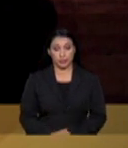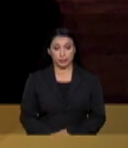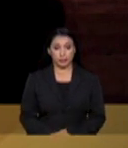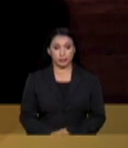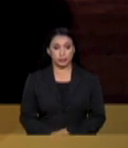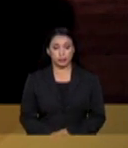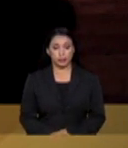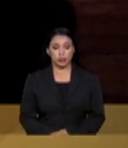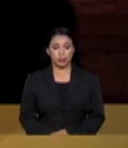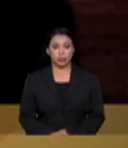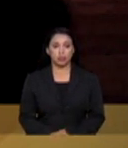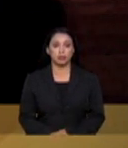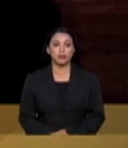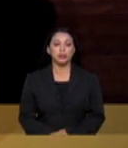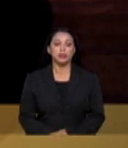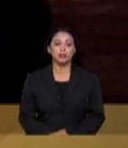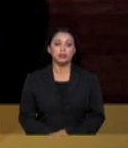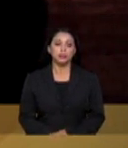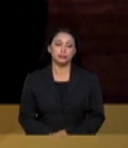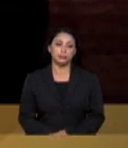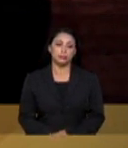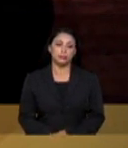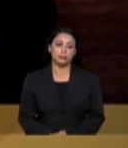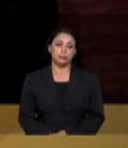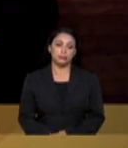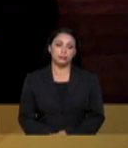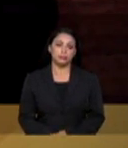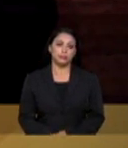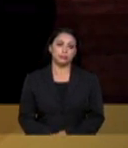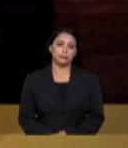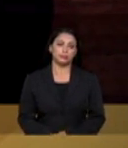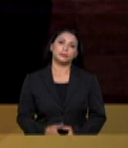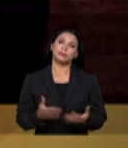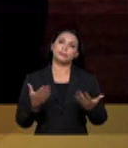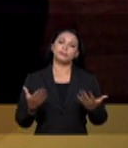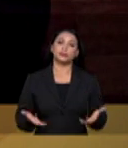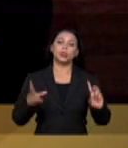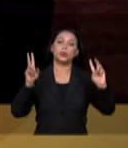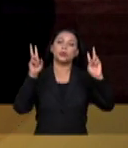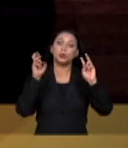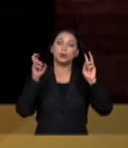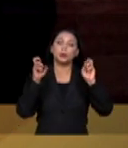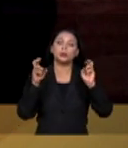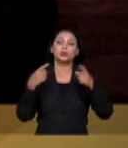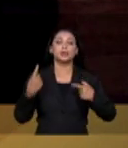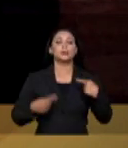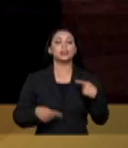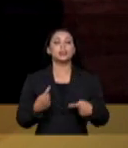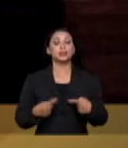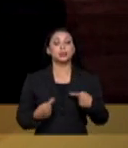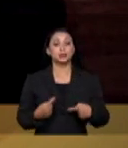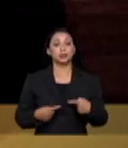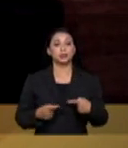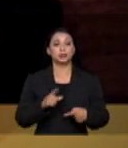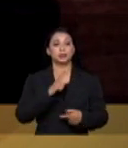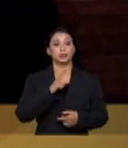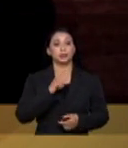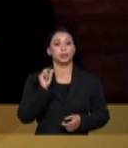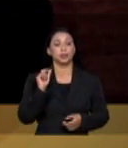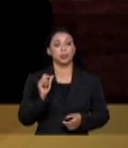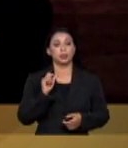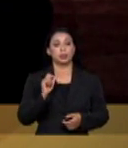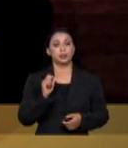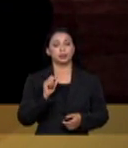a tratar dessa circunstância que conservam ao ajuizamento